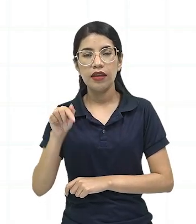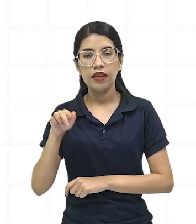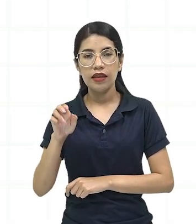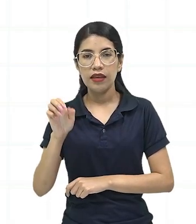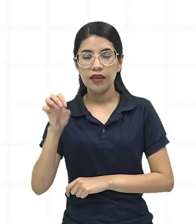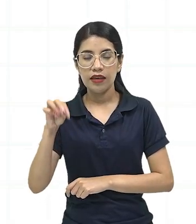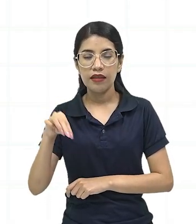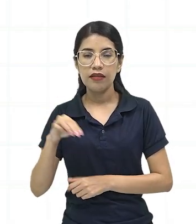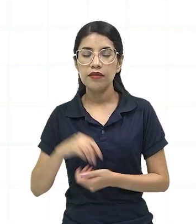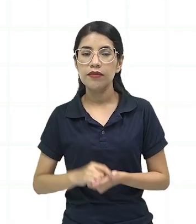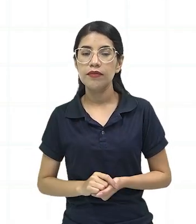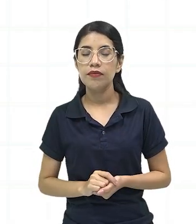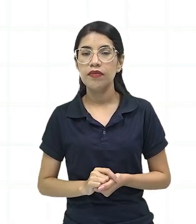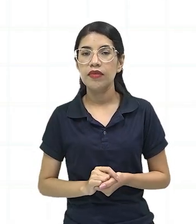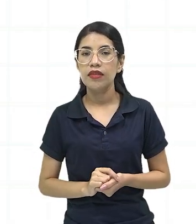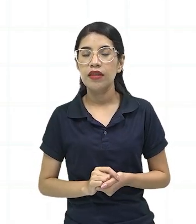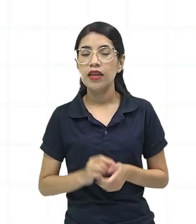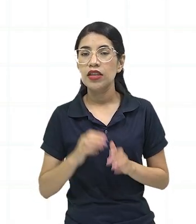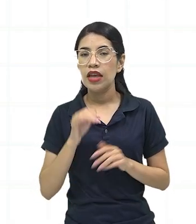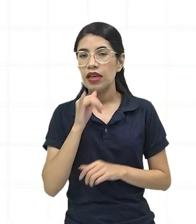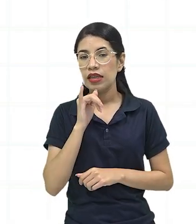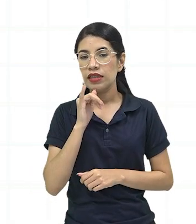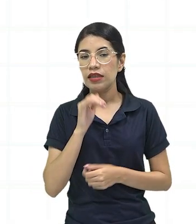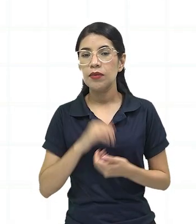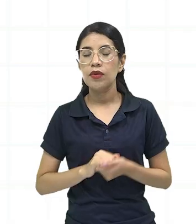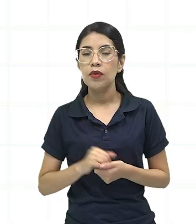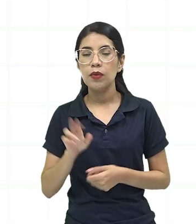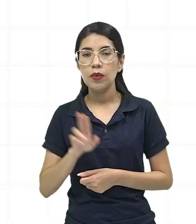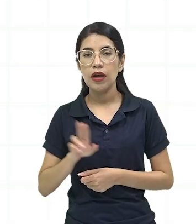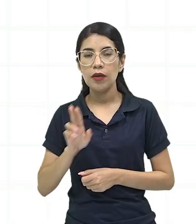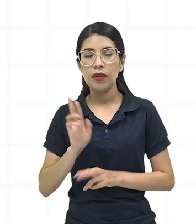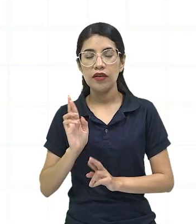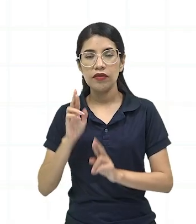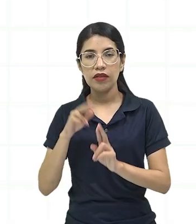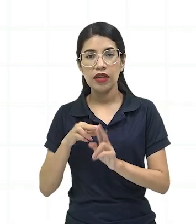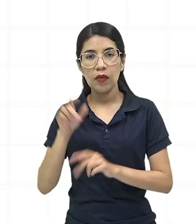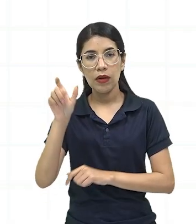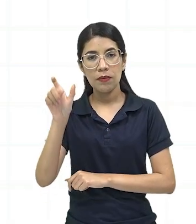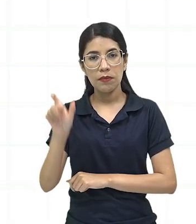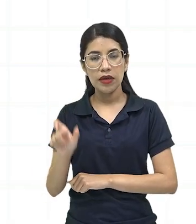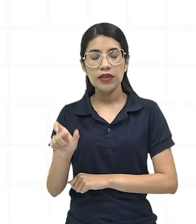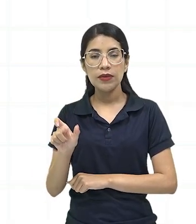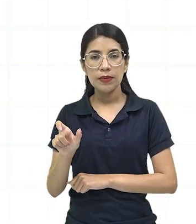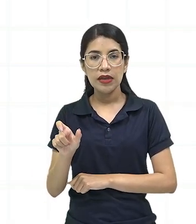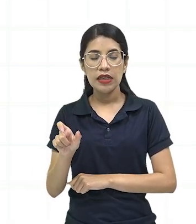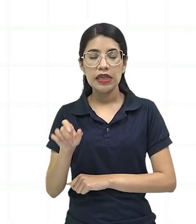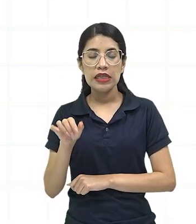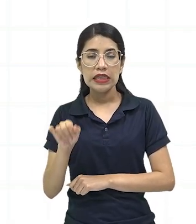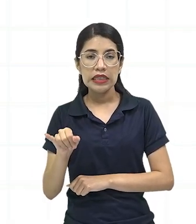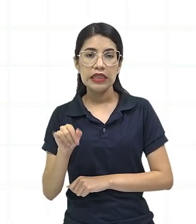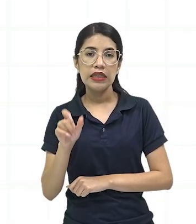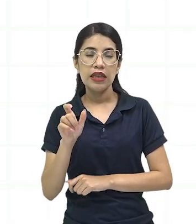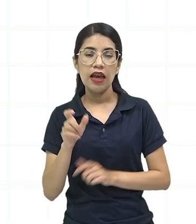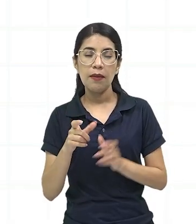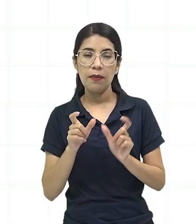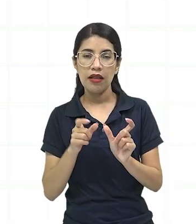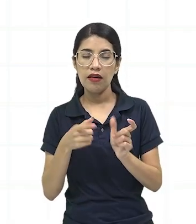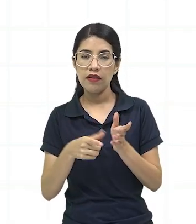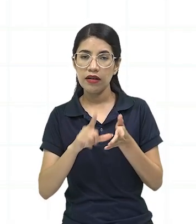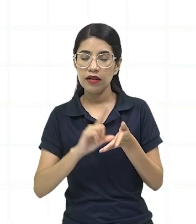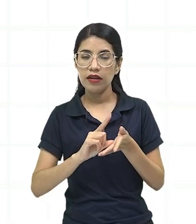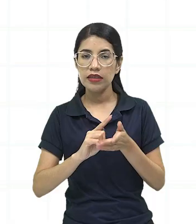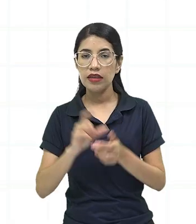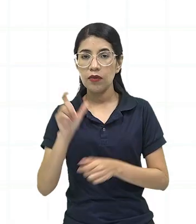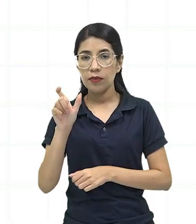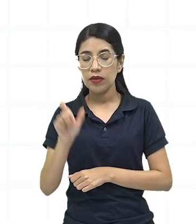uma ideia de quê? De pessoa. Então, quem só vai se relacionar se o antecedente for pessoa. Sempre